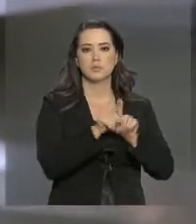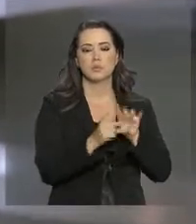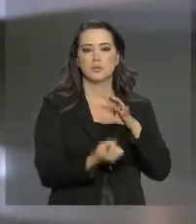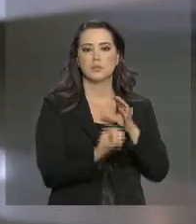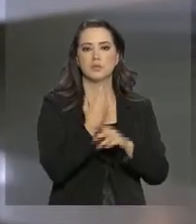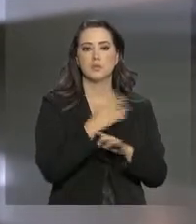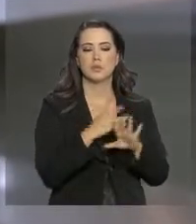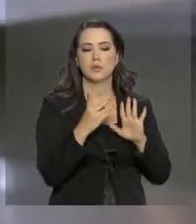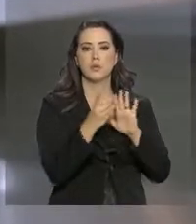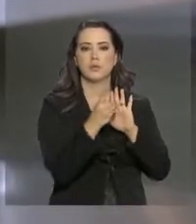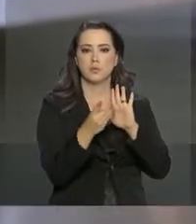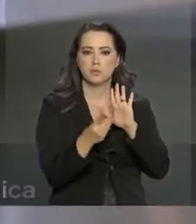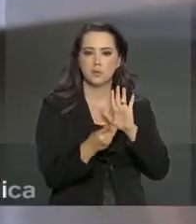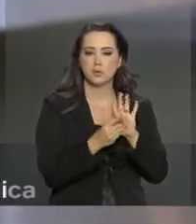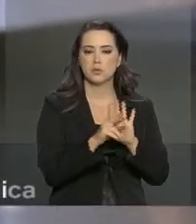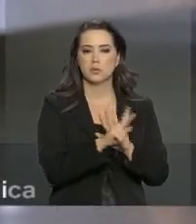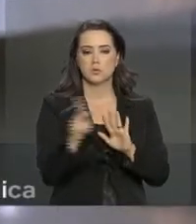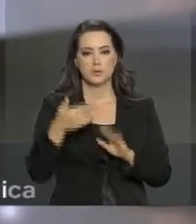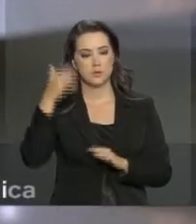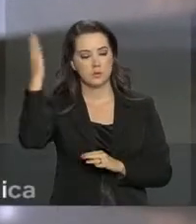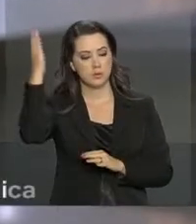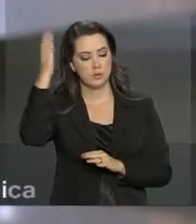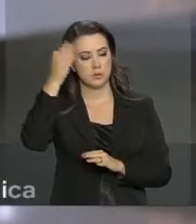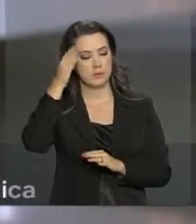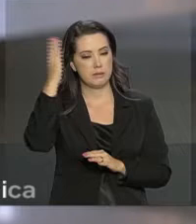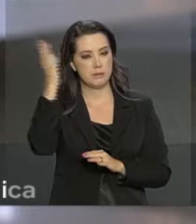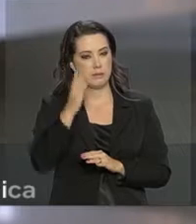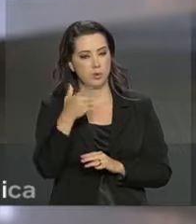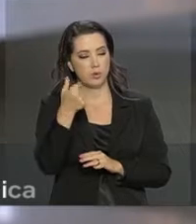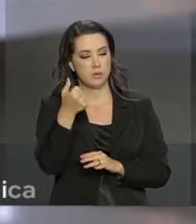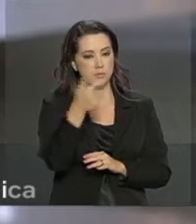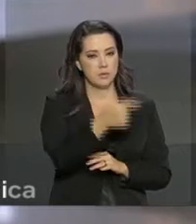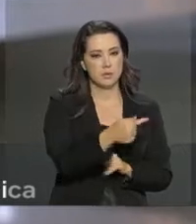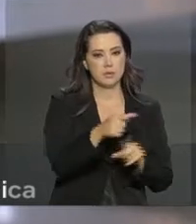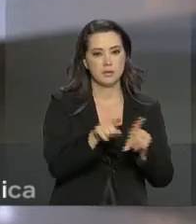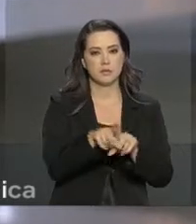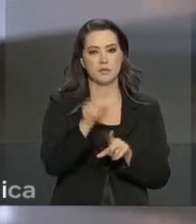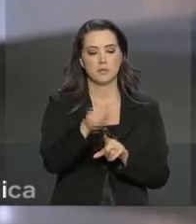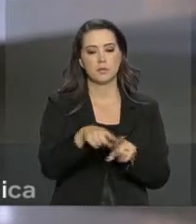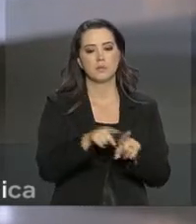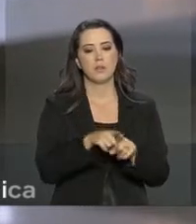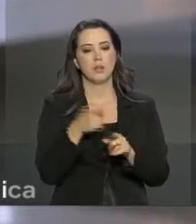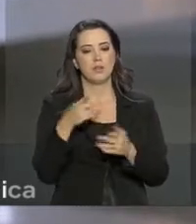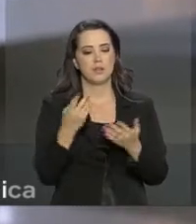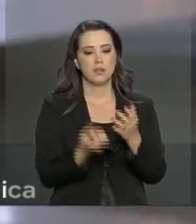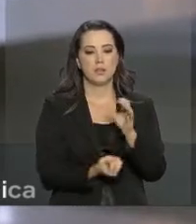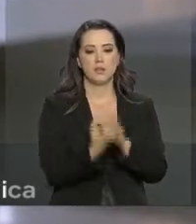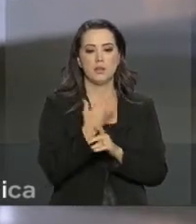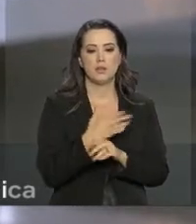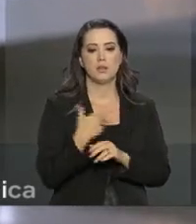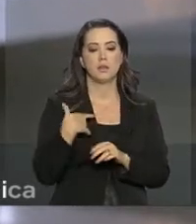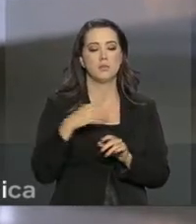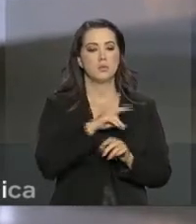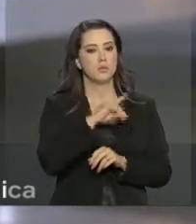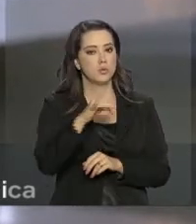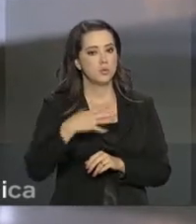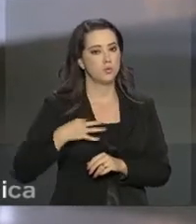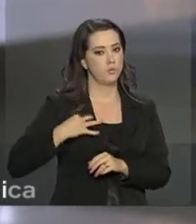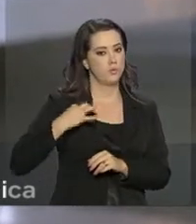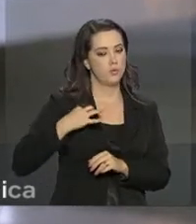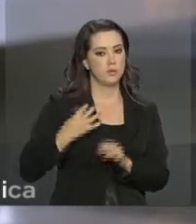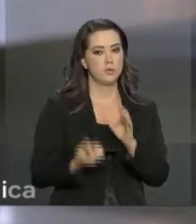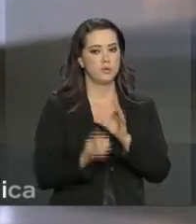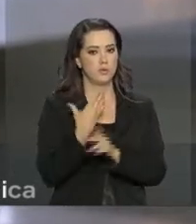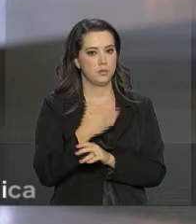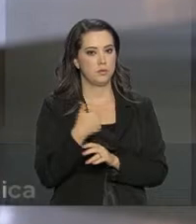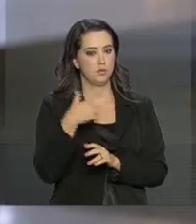da república em 2017 e ele foi criado em comemoração ao dia nacional do voluntariado que é o dia 28 de agosto então nós fizemos